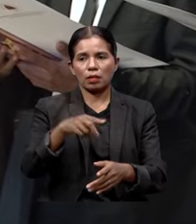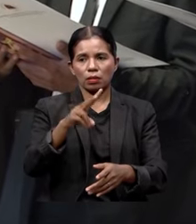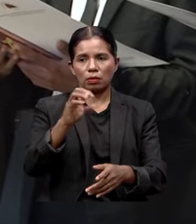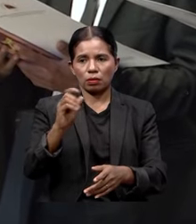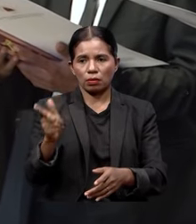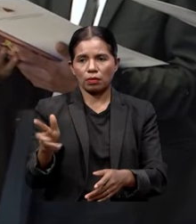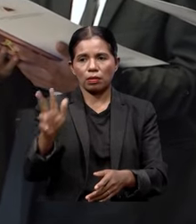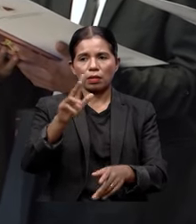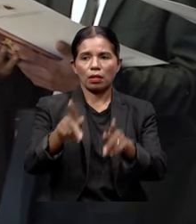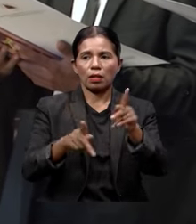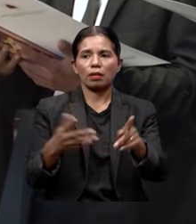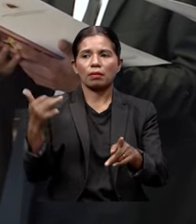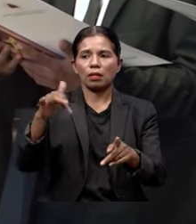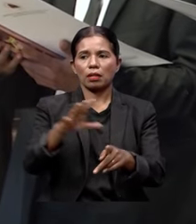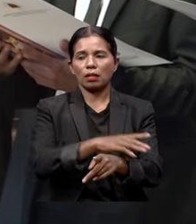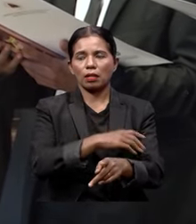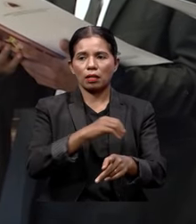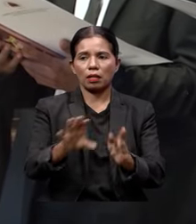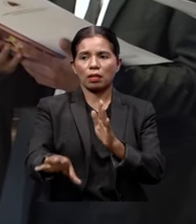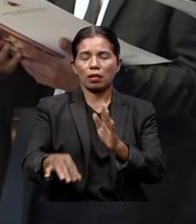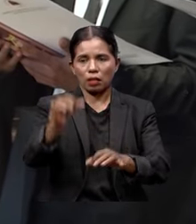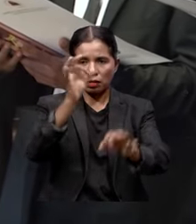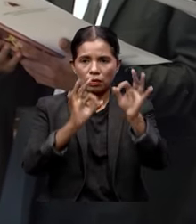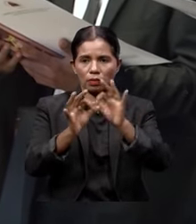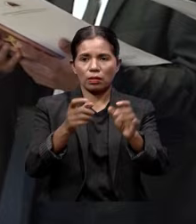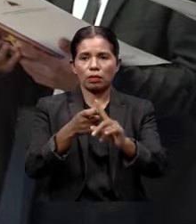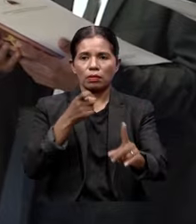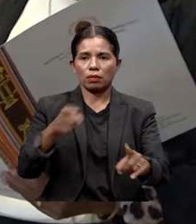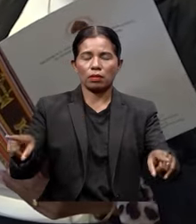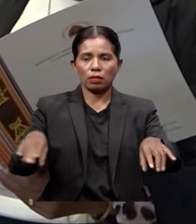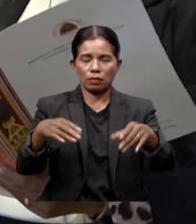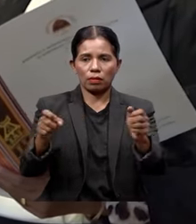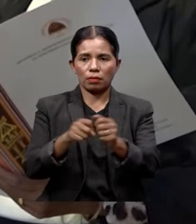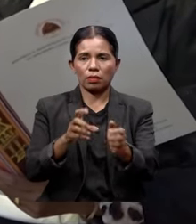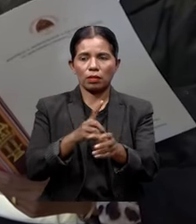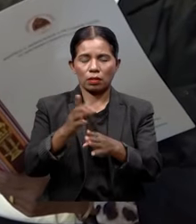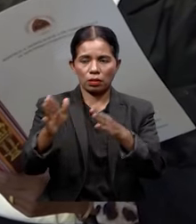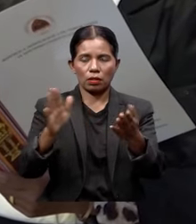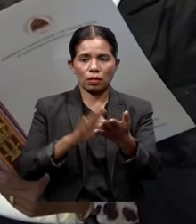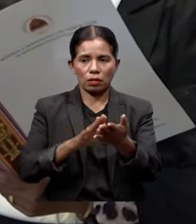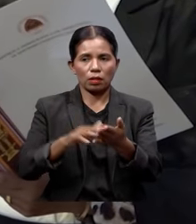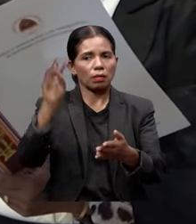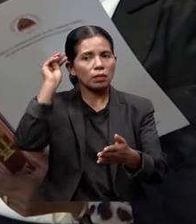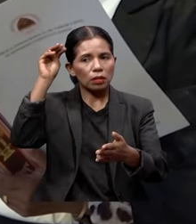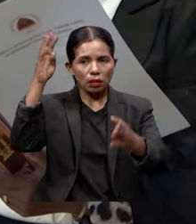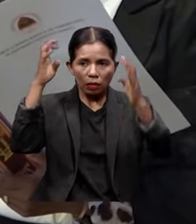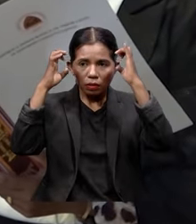resin tolu e masira nebemak durante ne hetan confiança hodi assume cargo diretiva escolar Ministério de